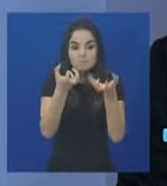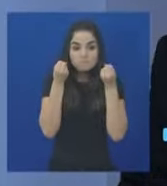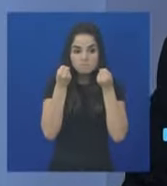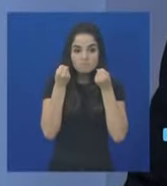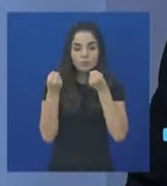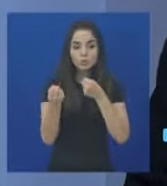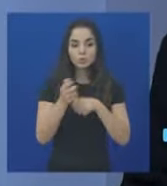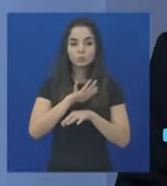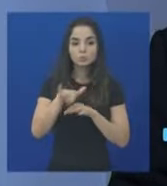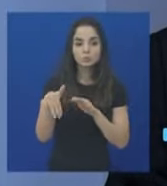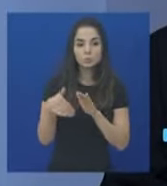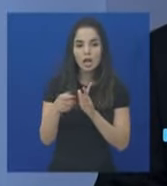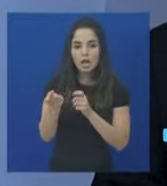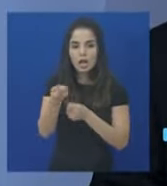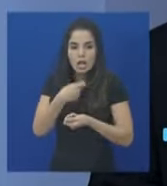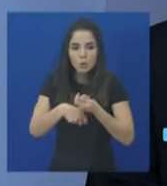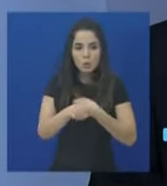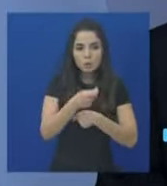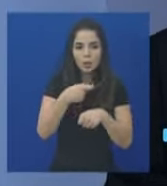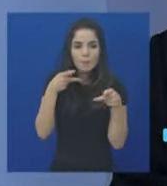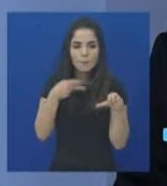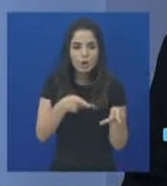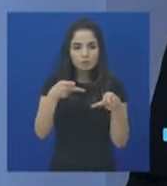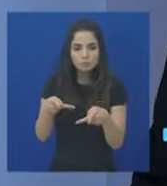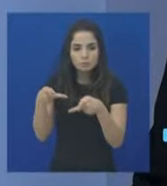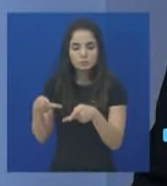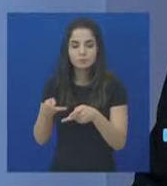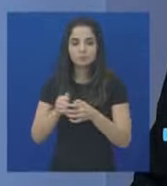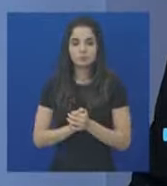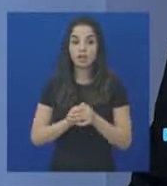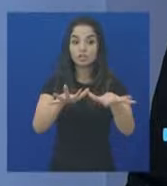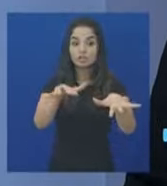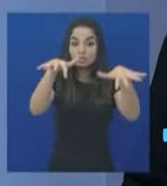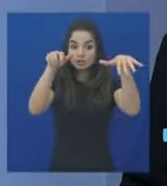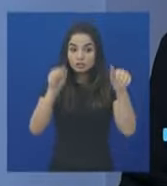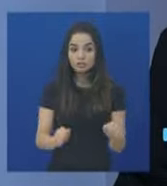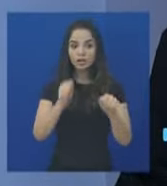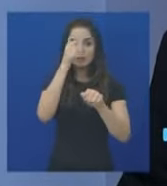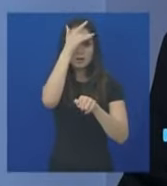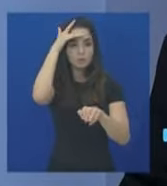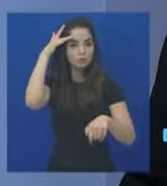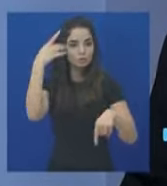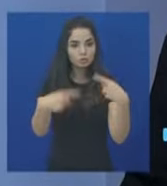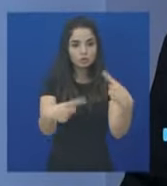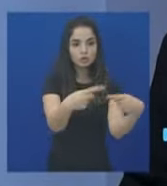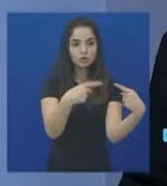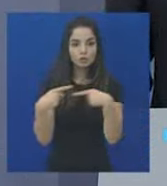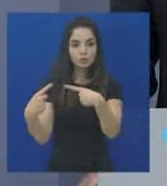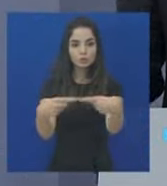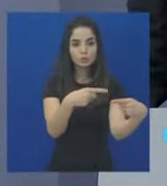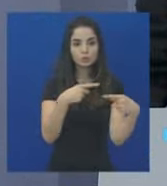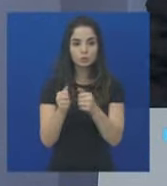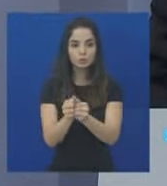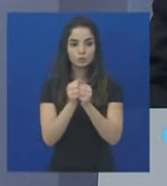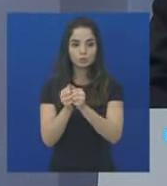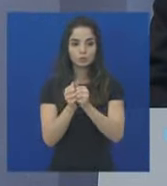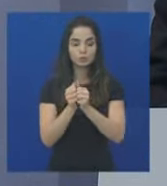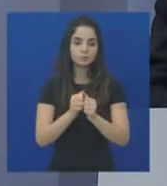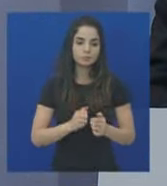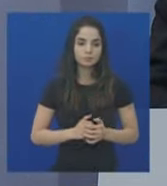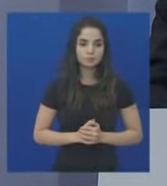Negociando cada projeto, nós vamos chamar a sociedade para discutir o Plano Diretor em conjunto com a sociedade. Renovar